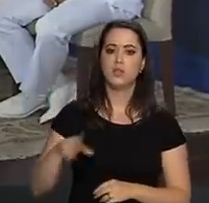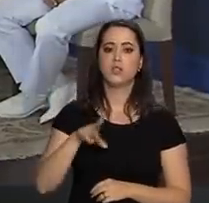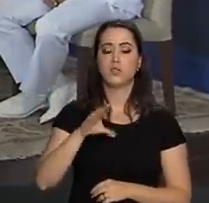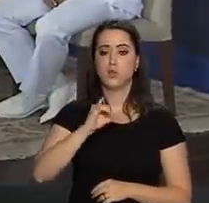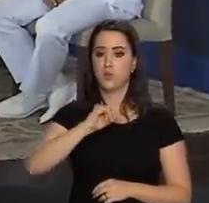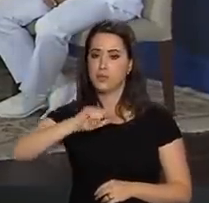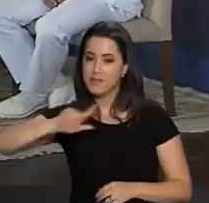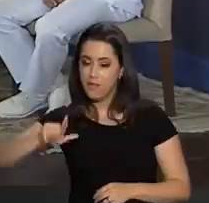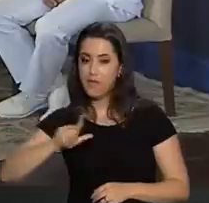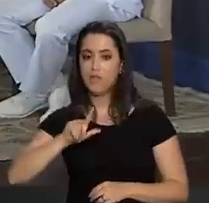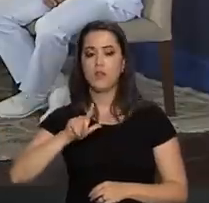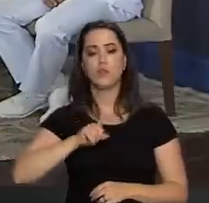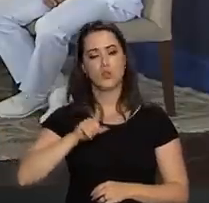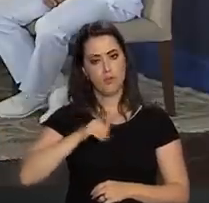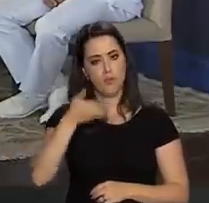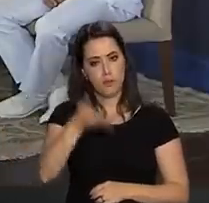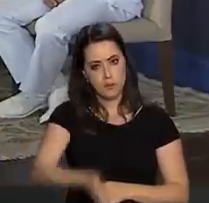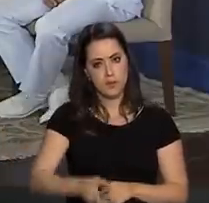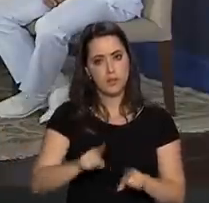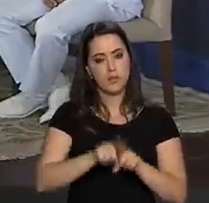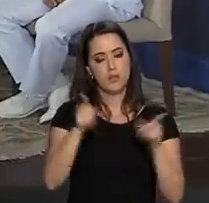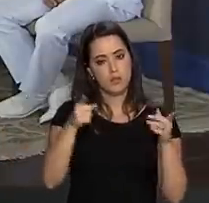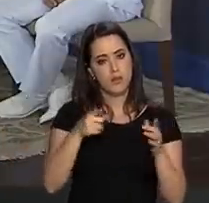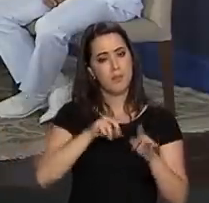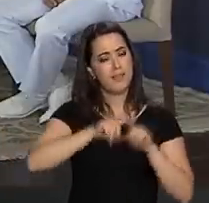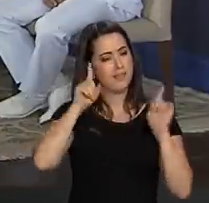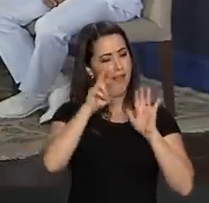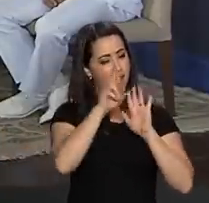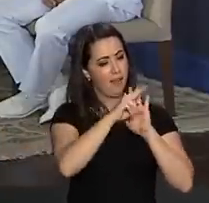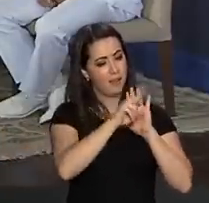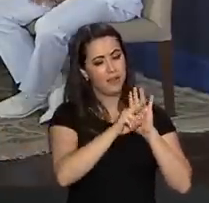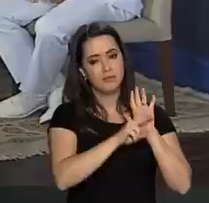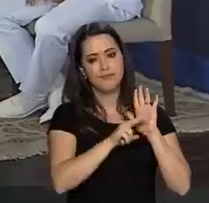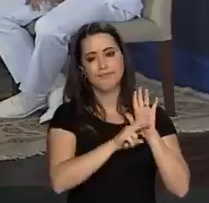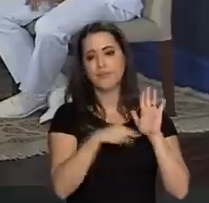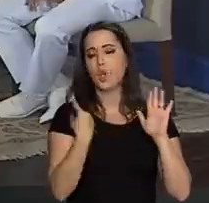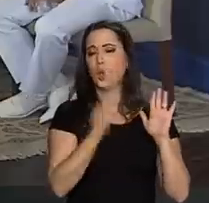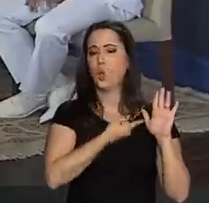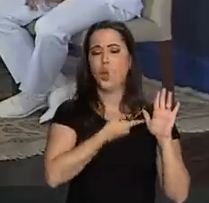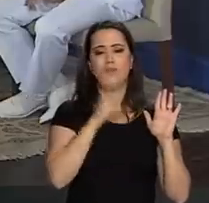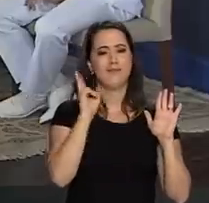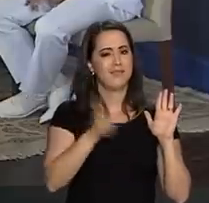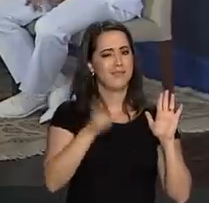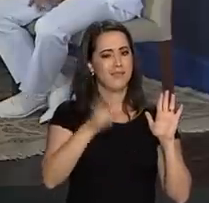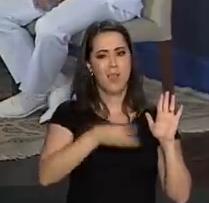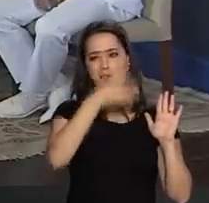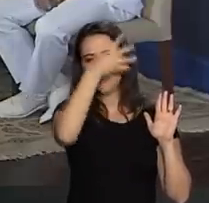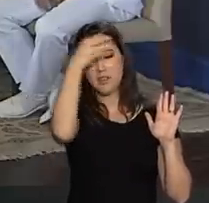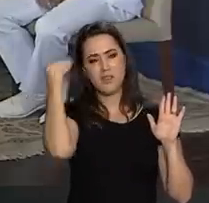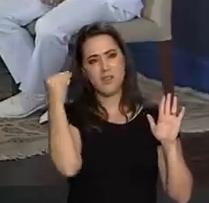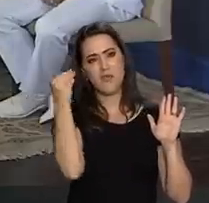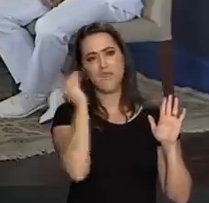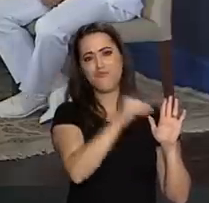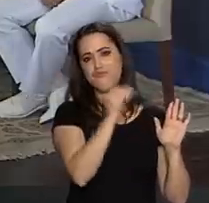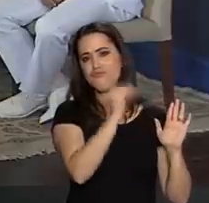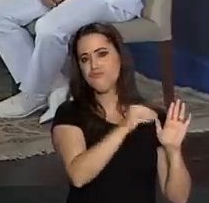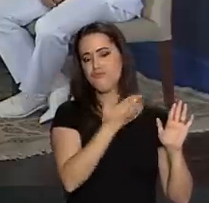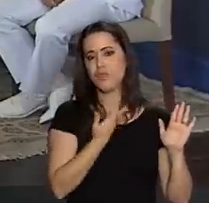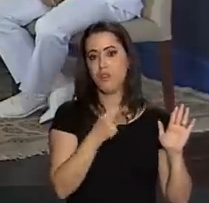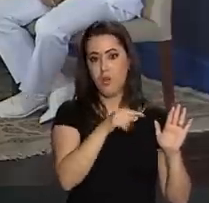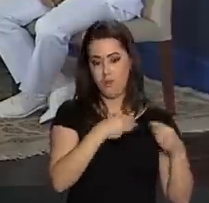tivemos, prezado Raul Jungmann, como regra, nós fomos um tanto quanto esquecidos. E esquecidos por